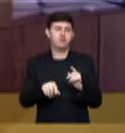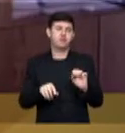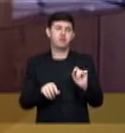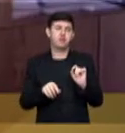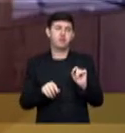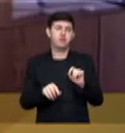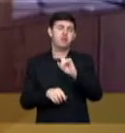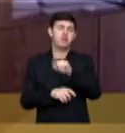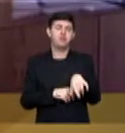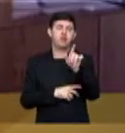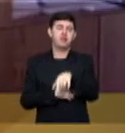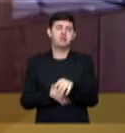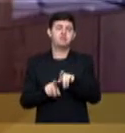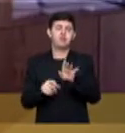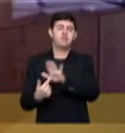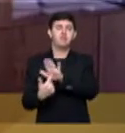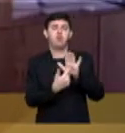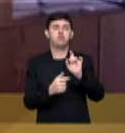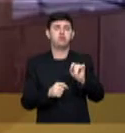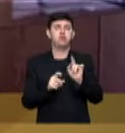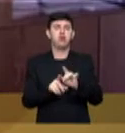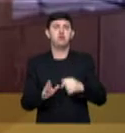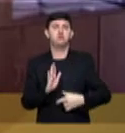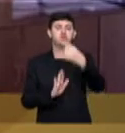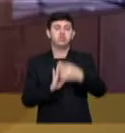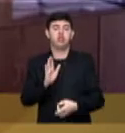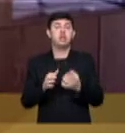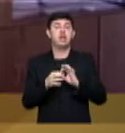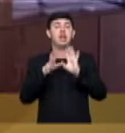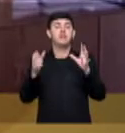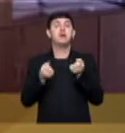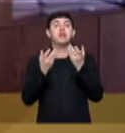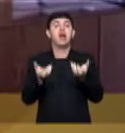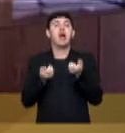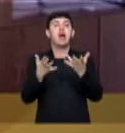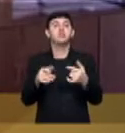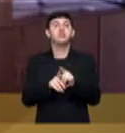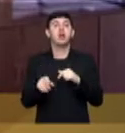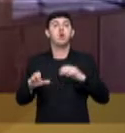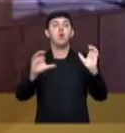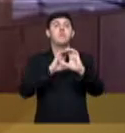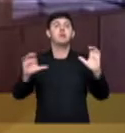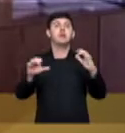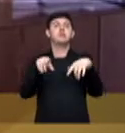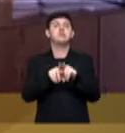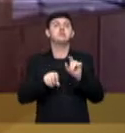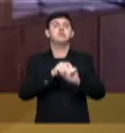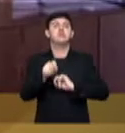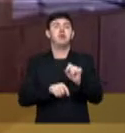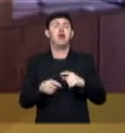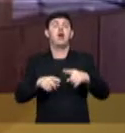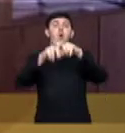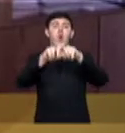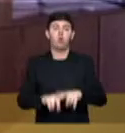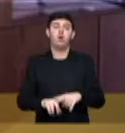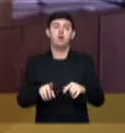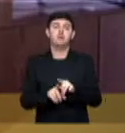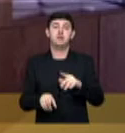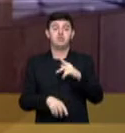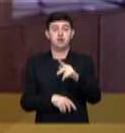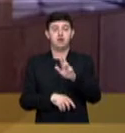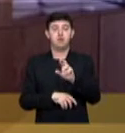liberdade de expressão e de comunicação, o direito à informação, à livre concorrência e à própria proporcionalidade. O julgamento da